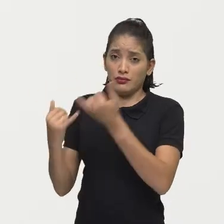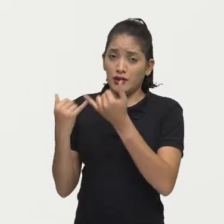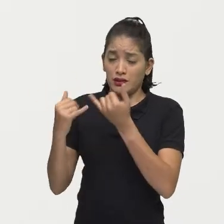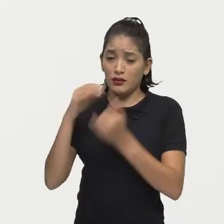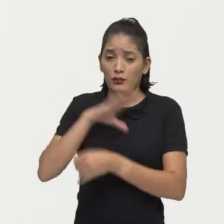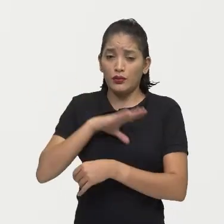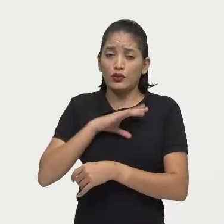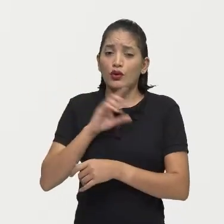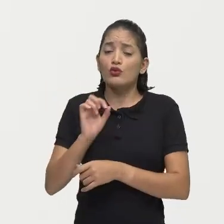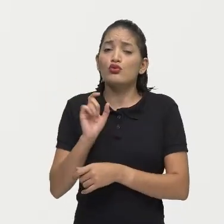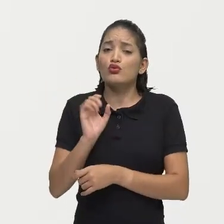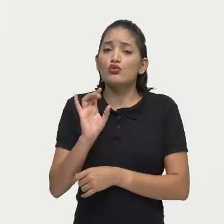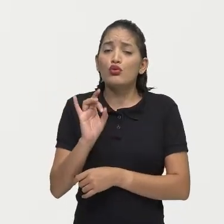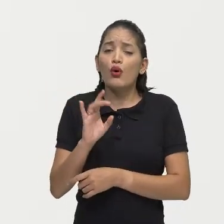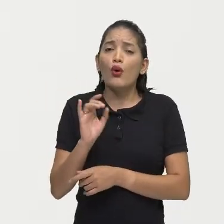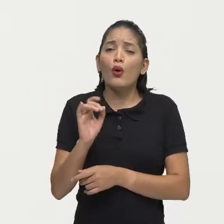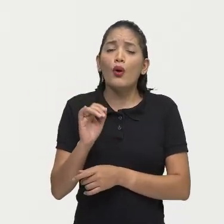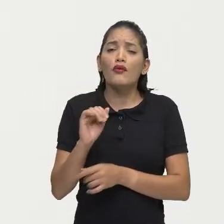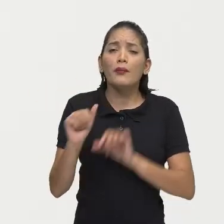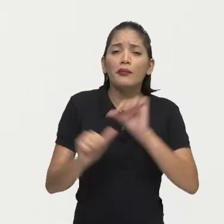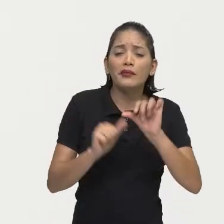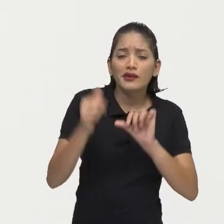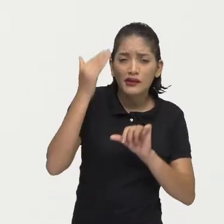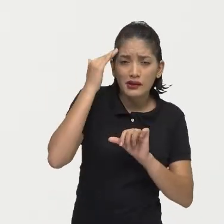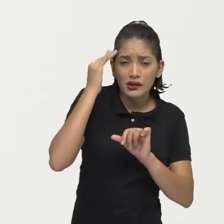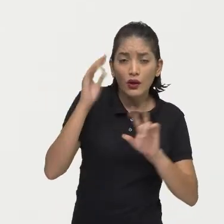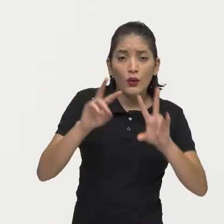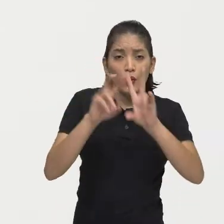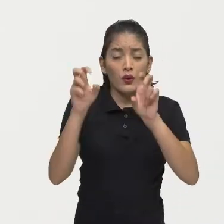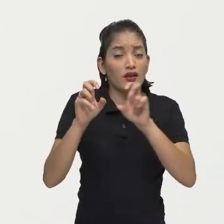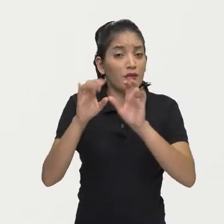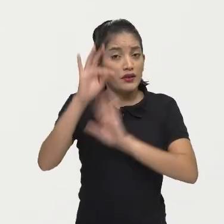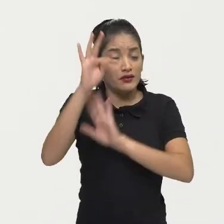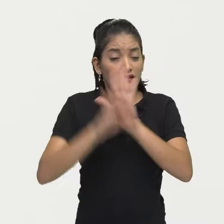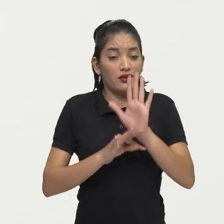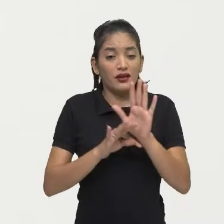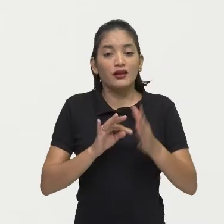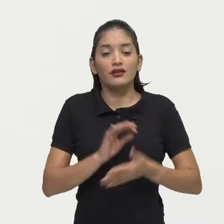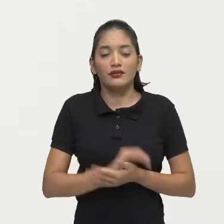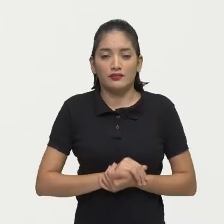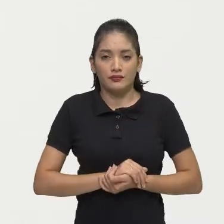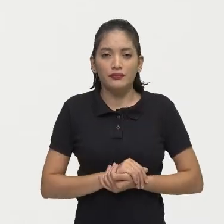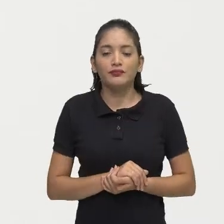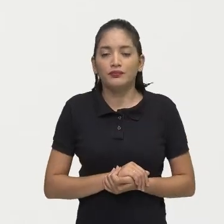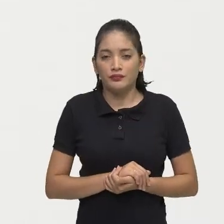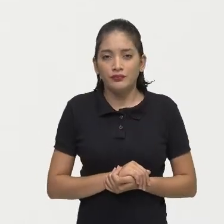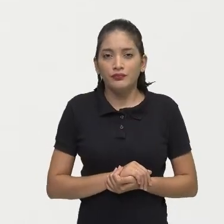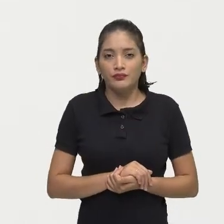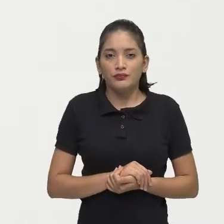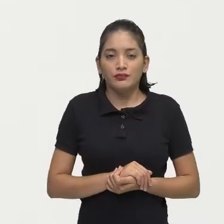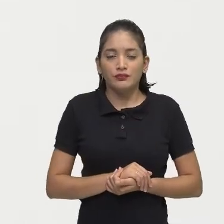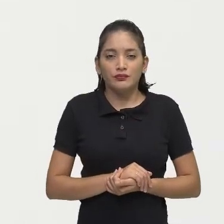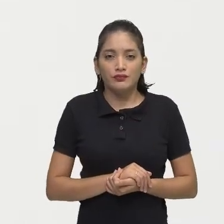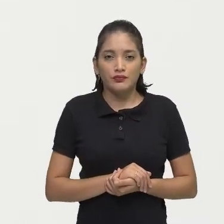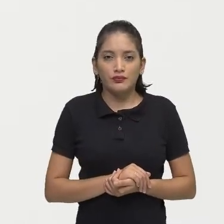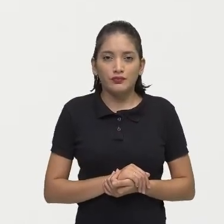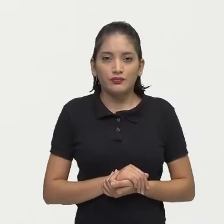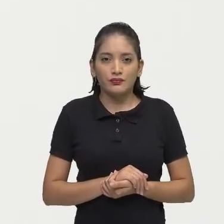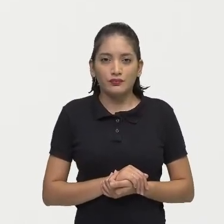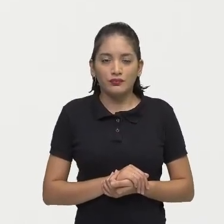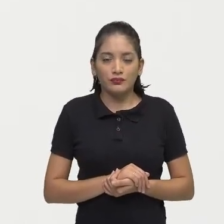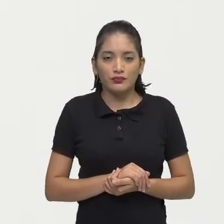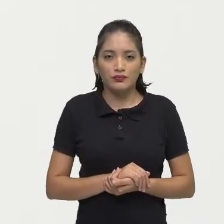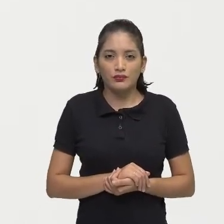vai ajudar a entender sobre o texto, tá bom? Então, during centuries, the blue whale has been inhabited almost